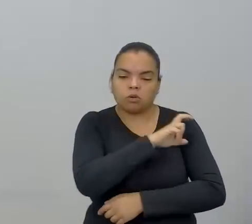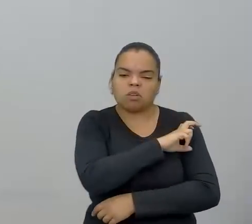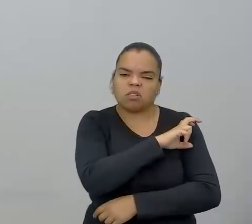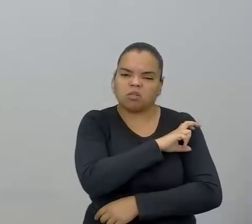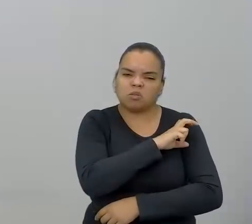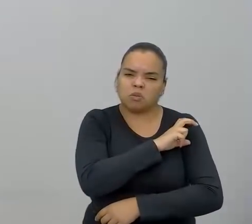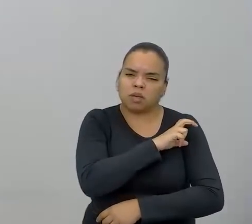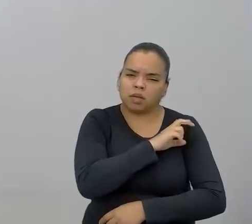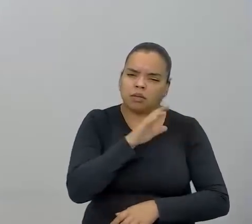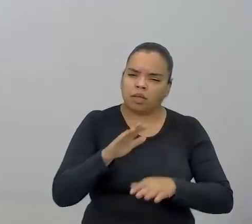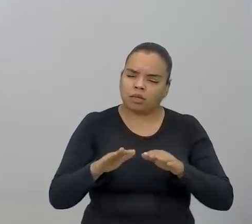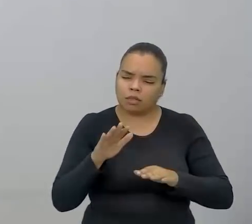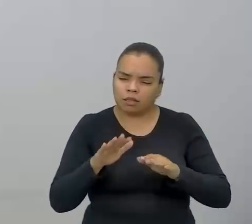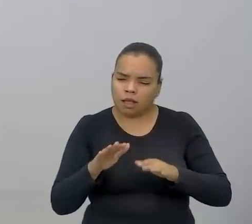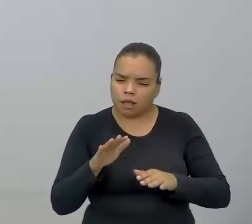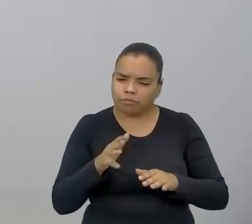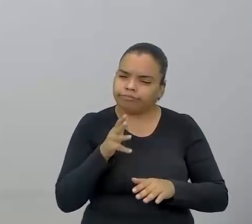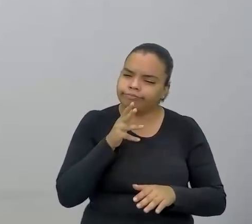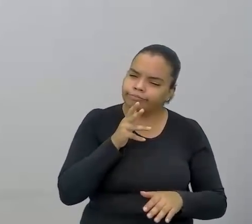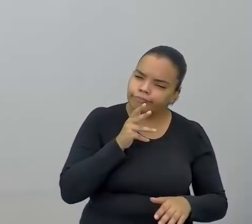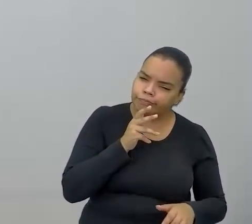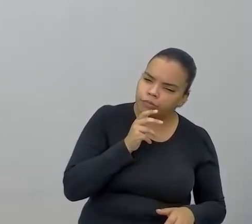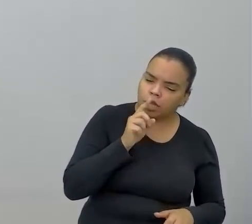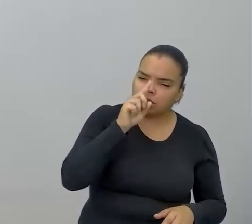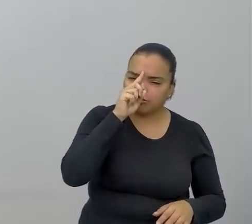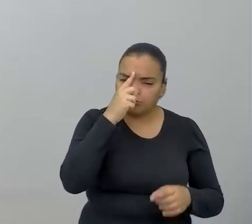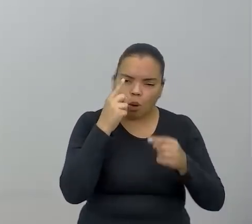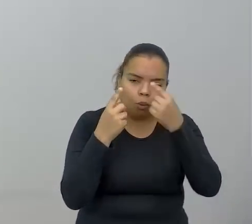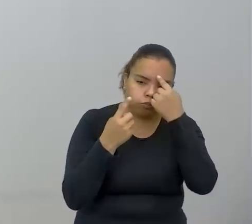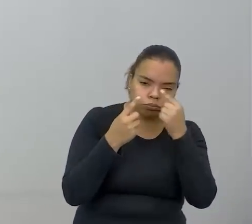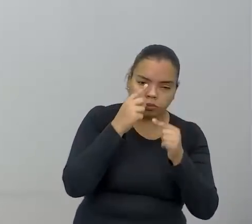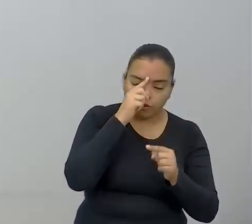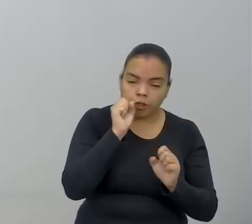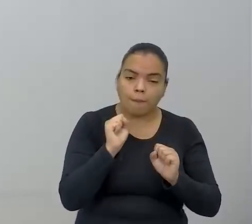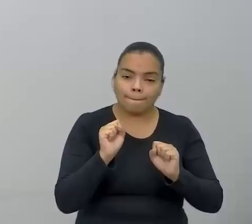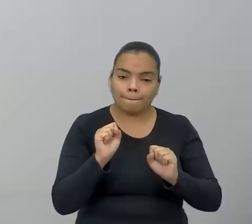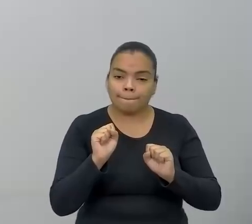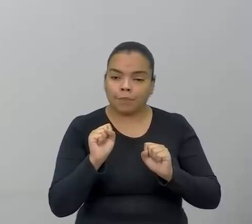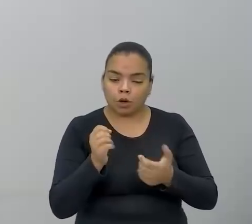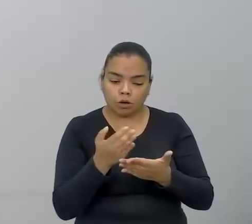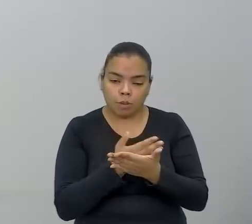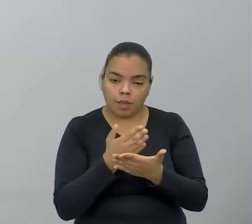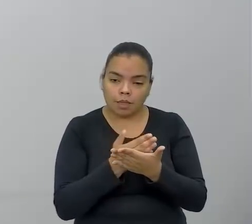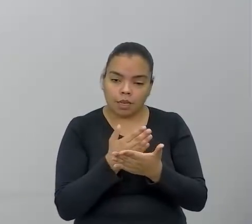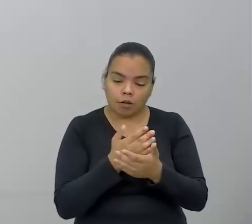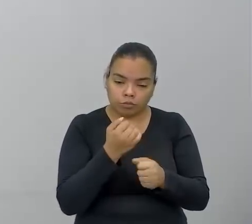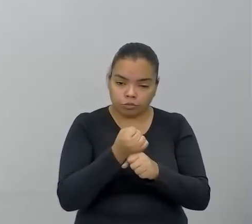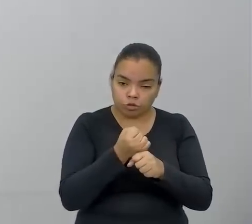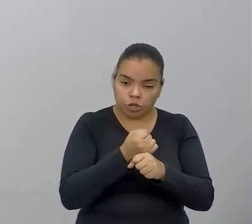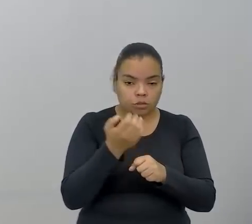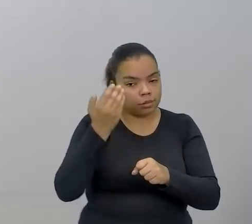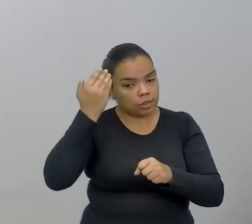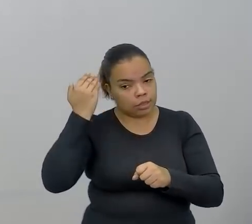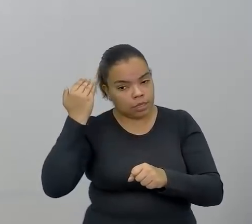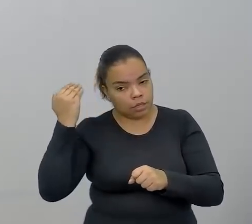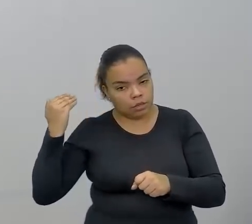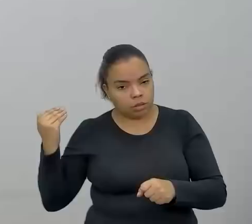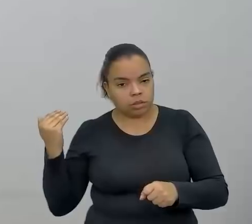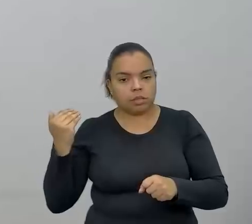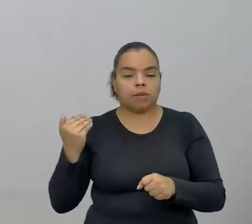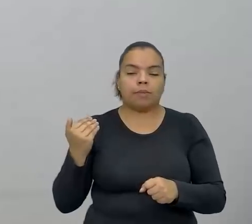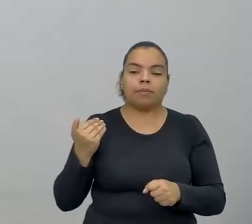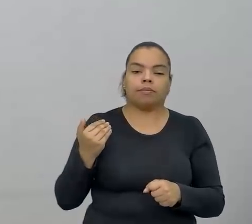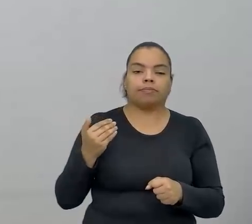ainda patinando nessa habilidade, está com muita dificuldade, ele pode recorrer ao material de anos anteriores para dar um maior